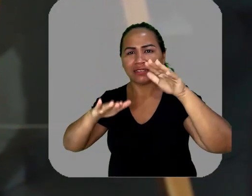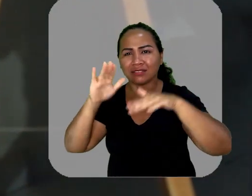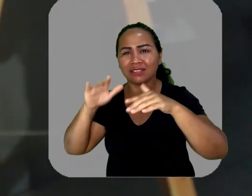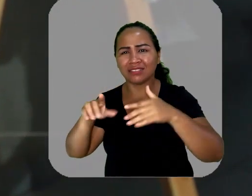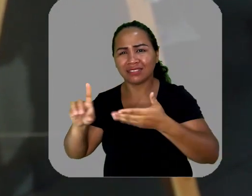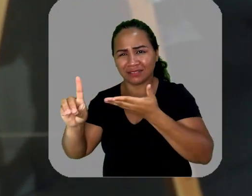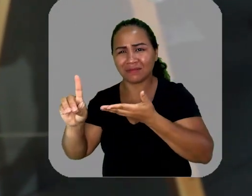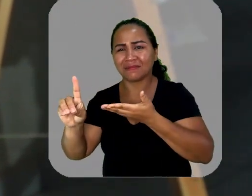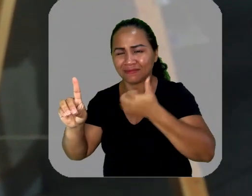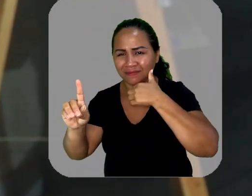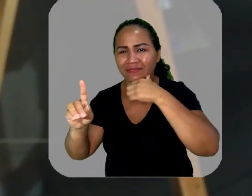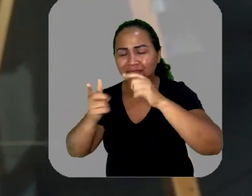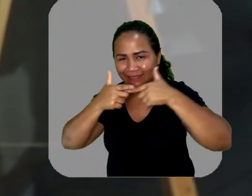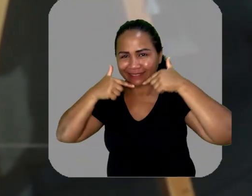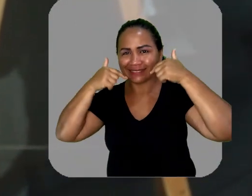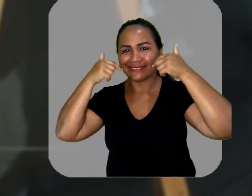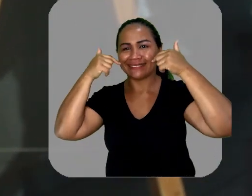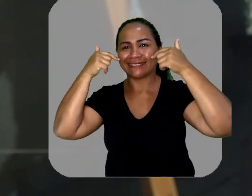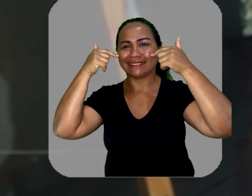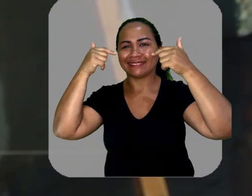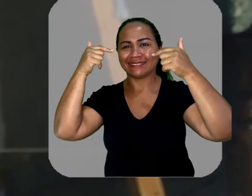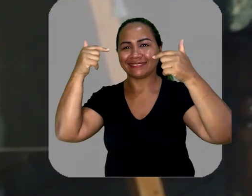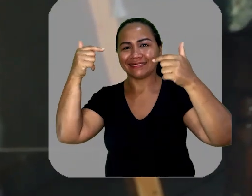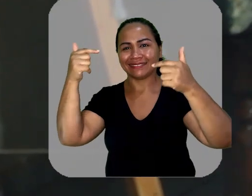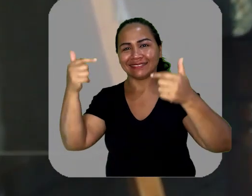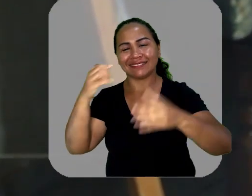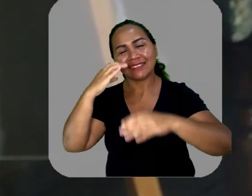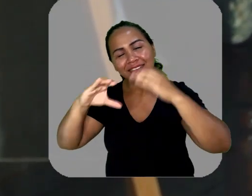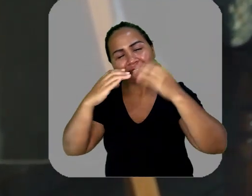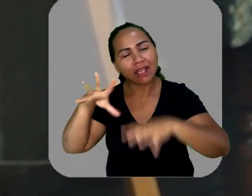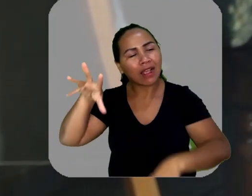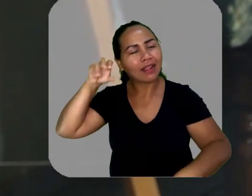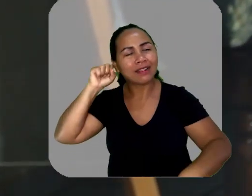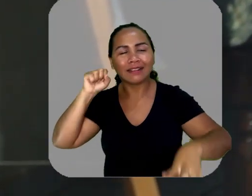Niná que minha mãe nunca mais cantara para mim. Depois,